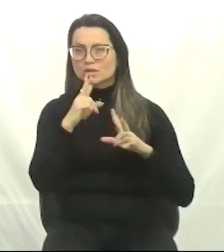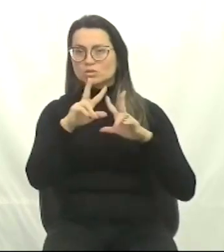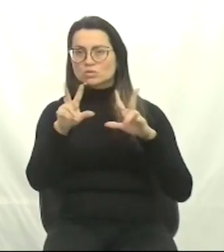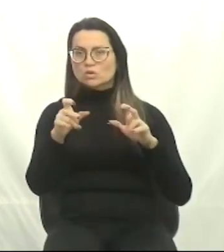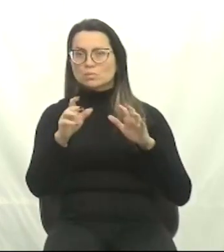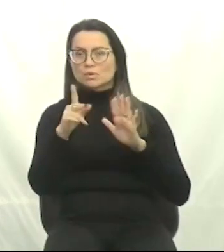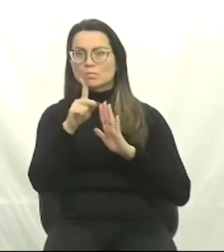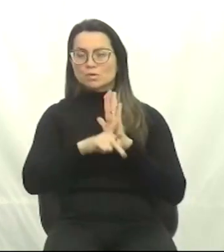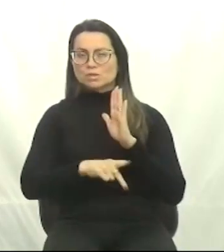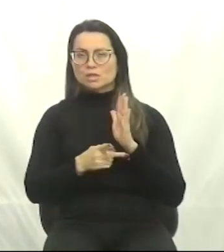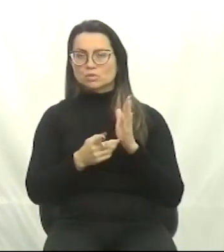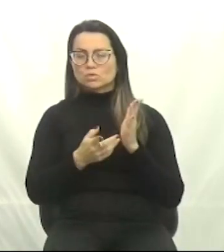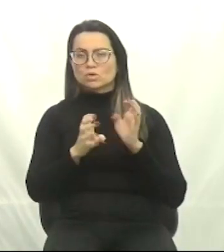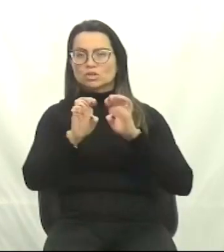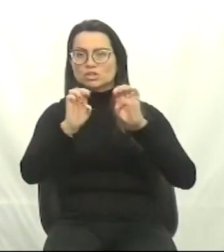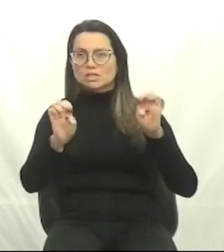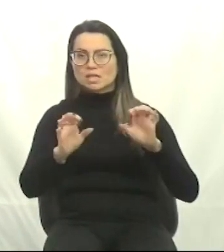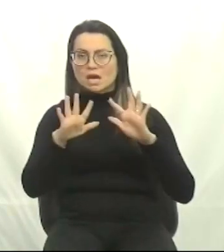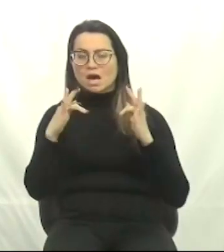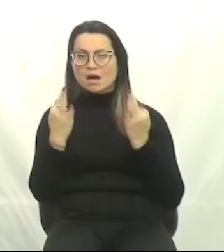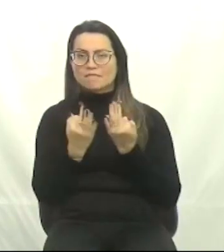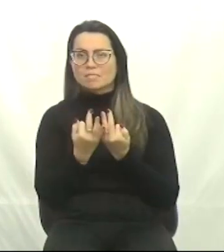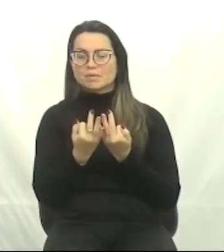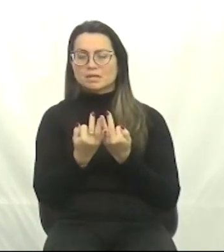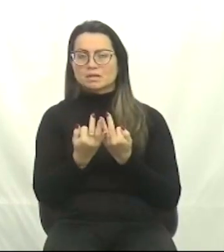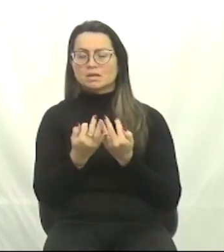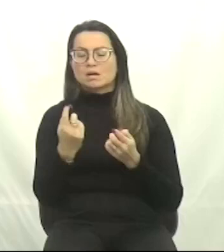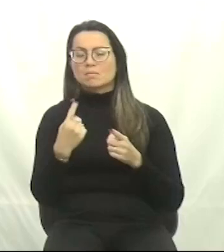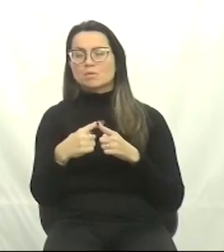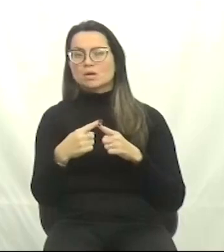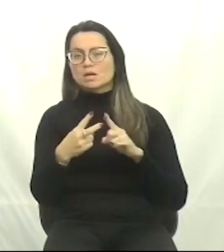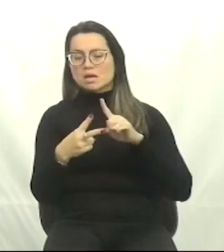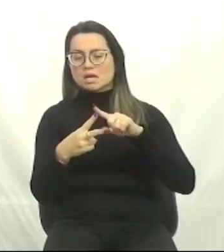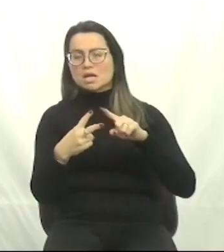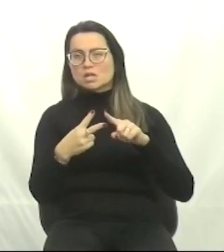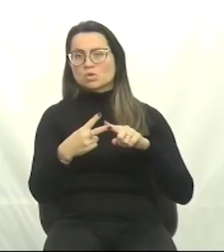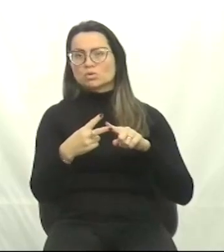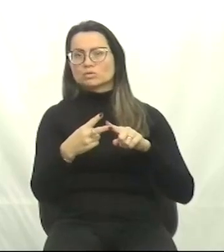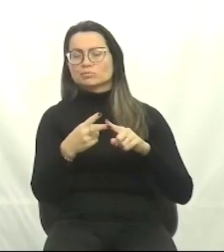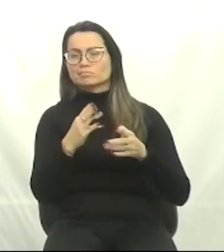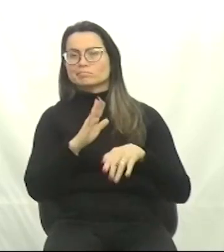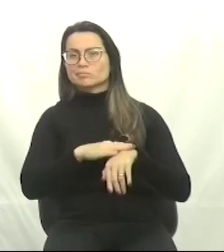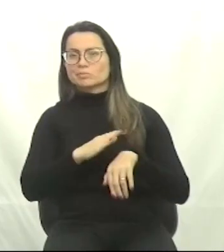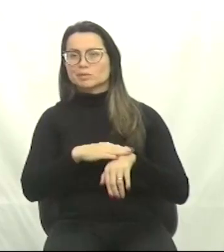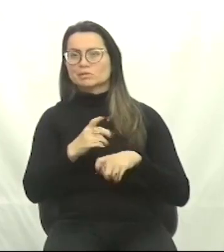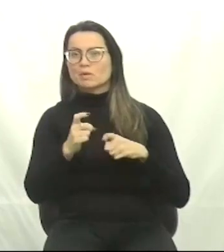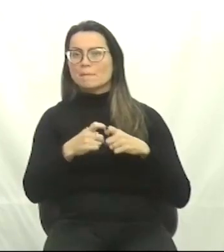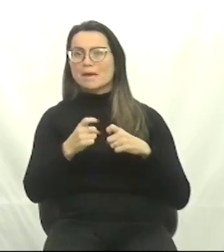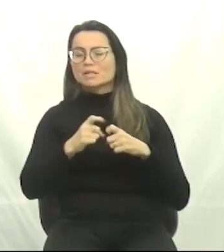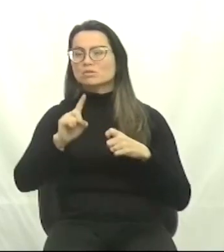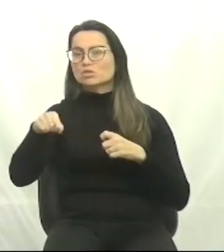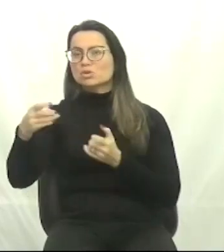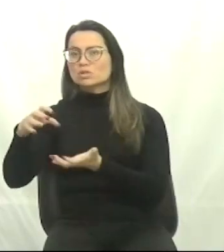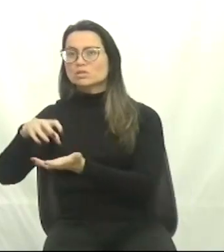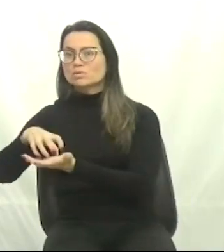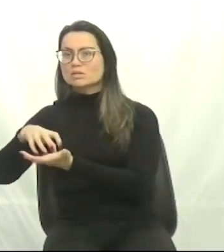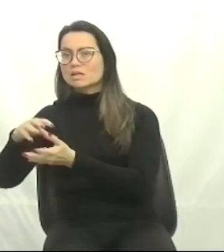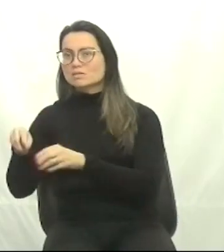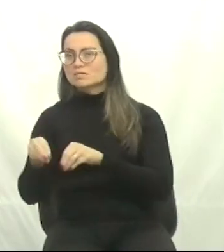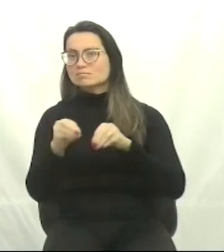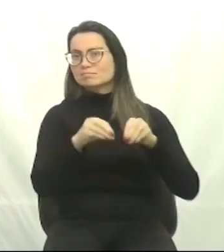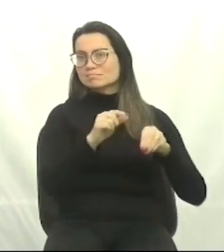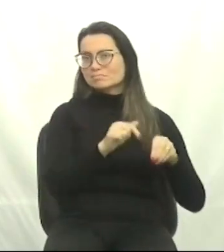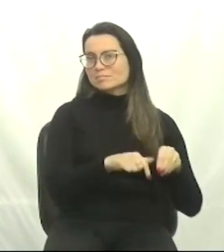Família, apesar de que, eventualmente, em dois períodos, são utilizados médicos de outras unidades para